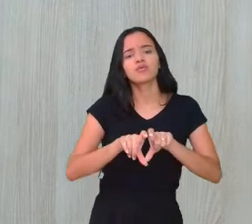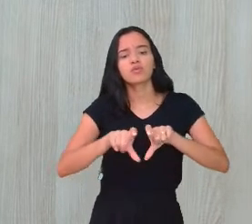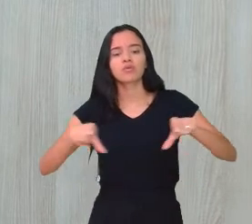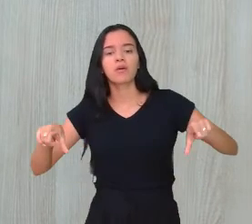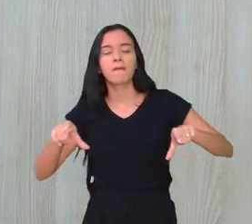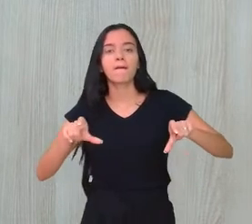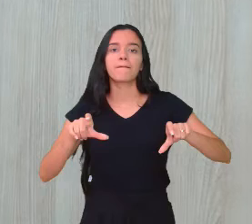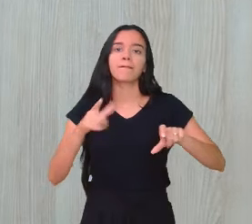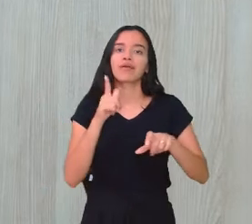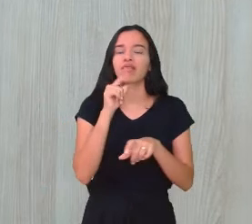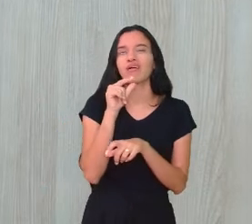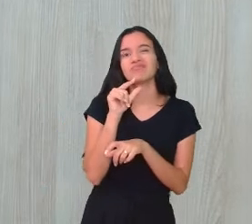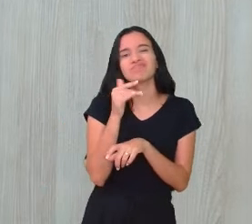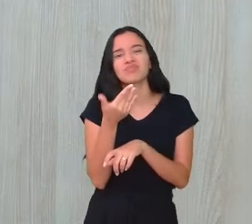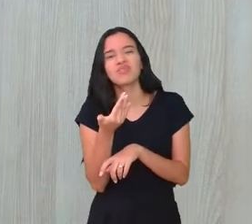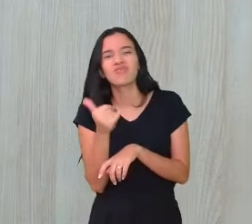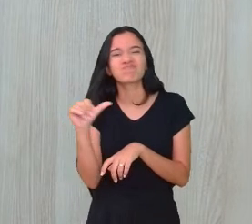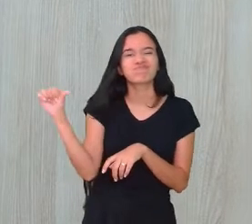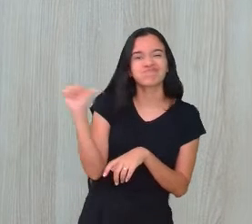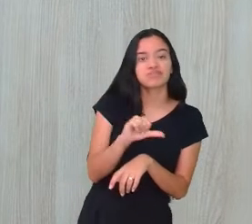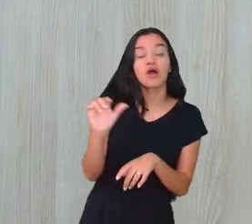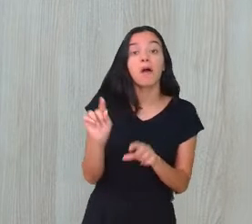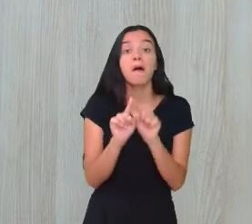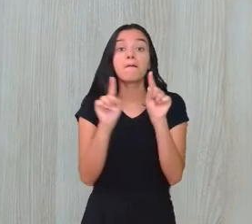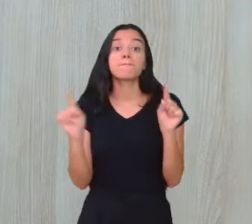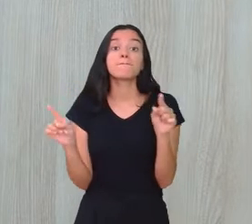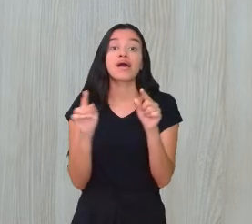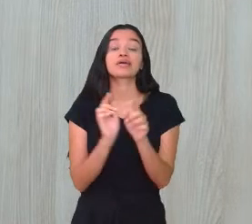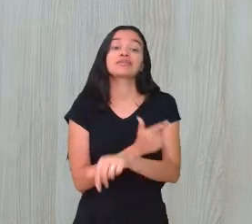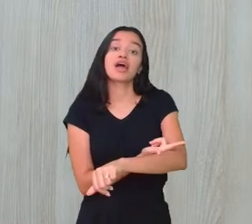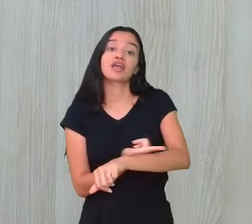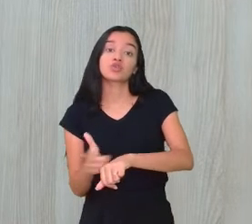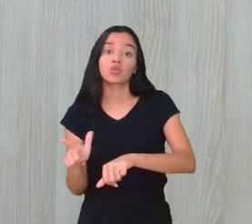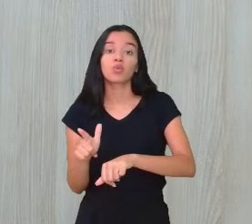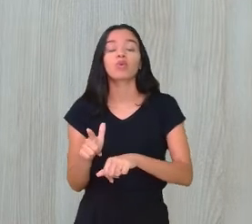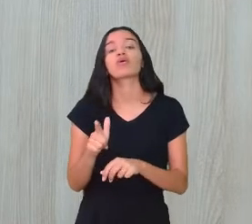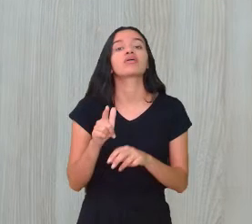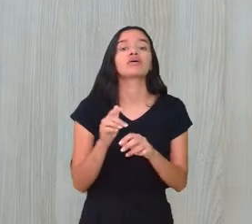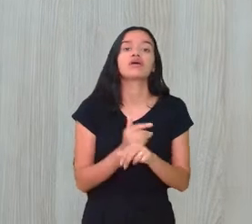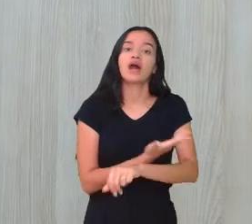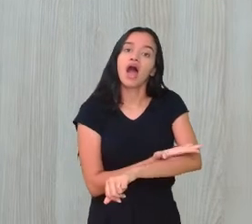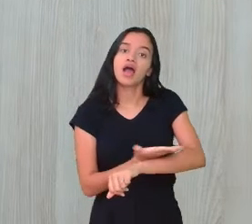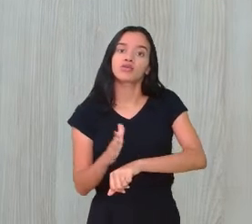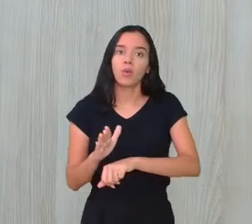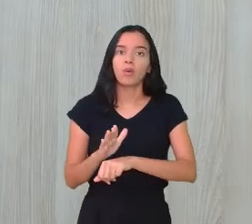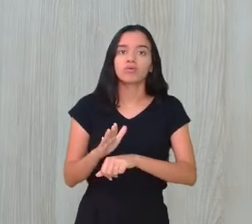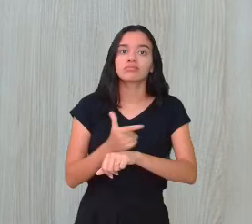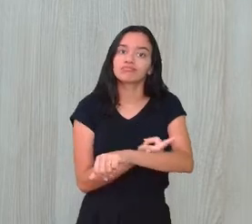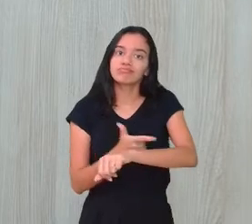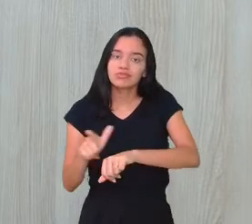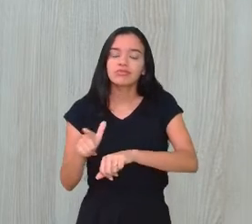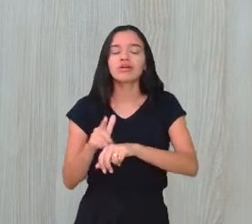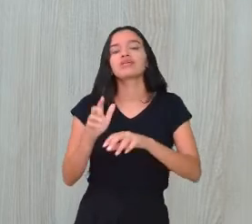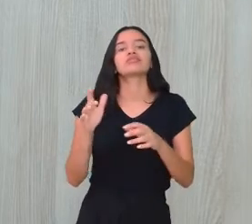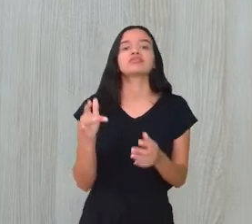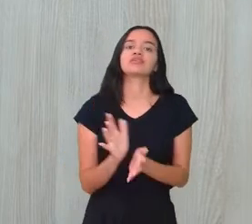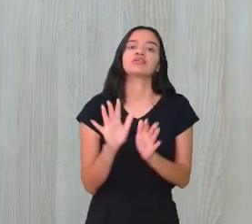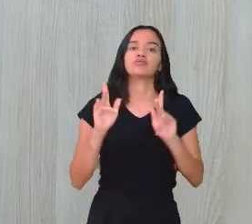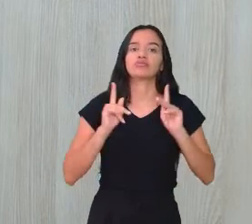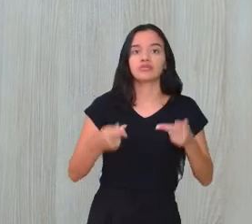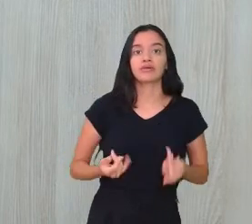legal, mas assim, a educação do ser humano é importante aí, para a gente pelo menos manter aí limpa a cidade, não é